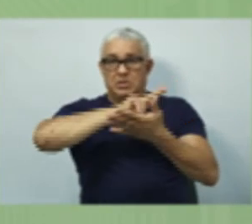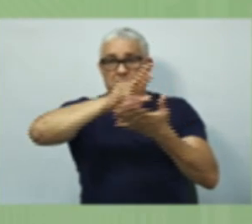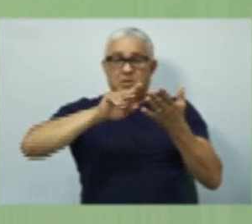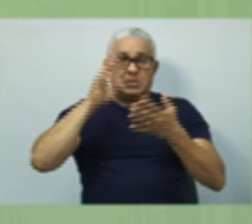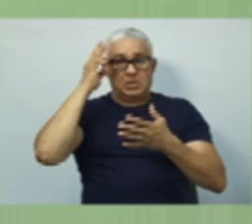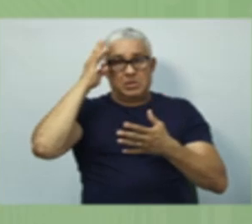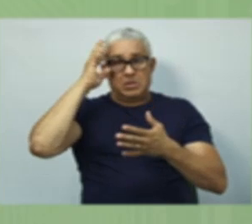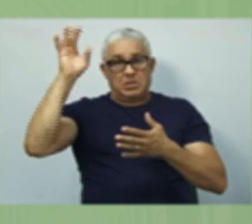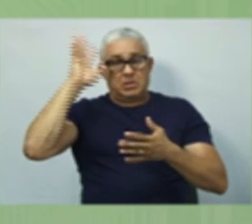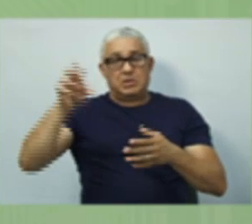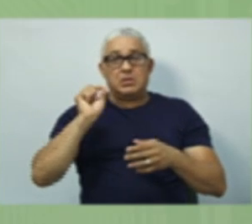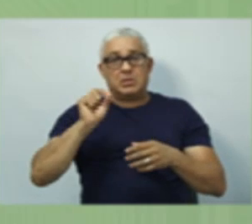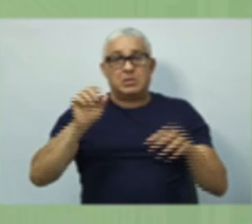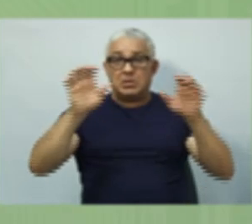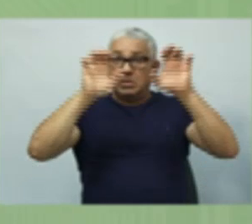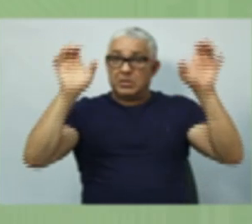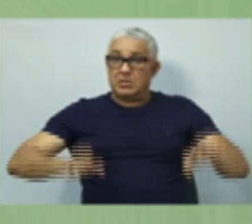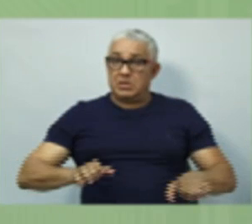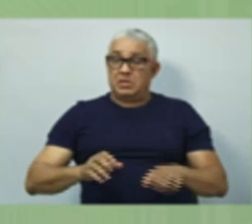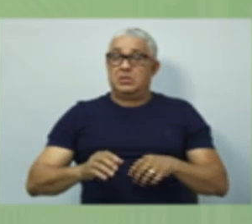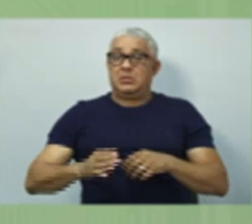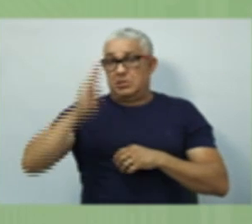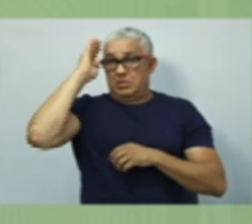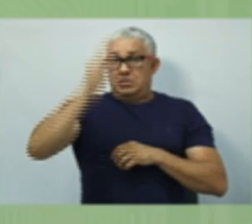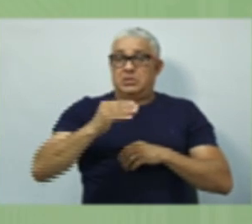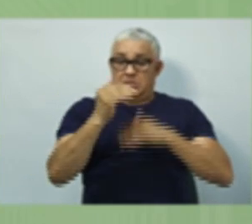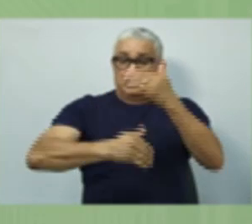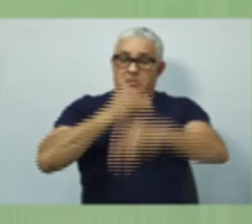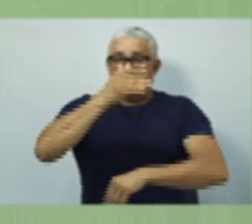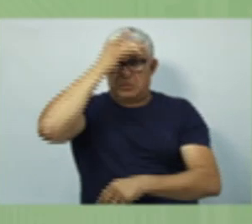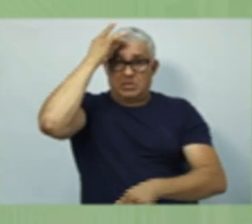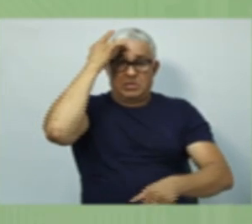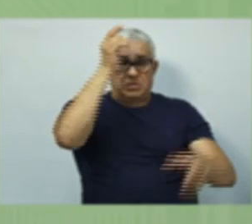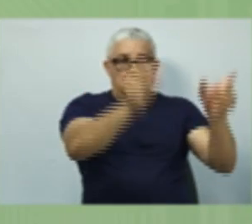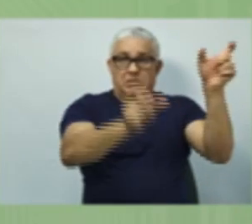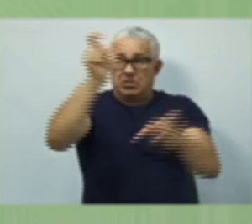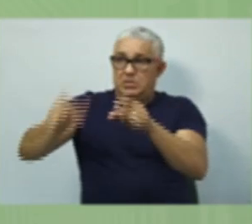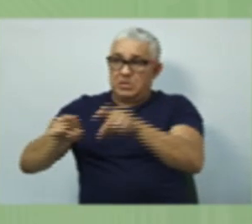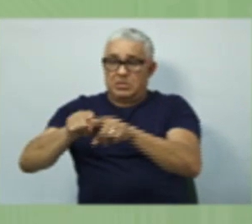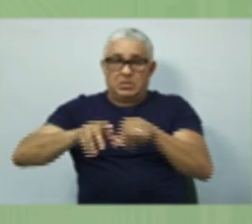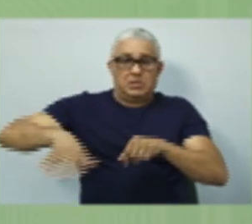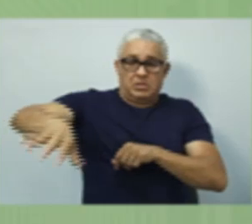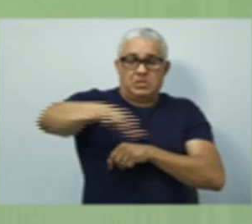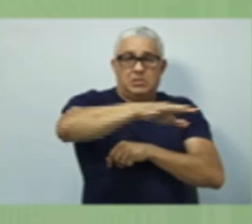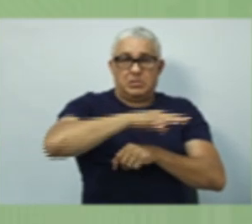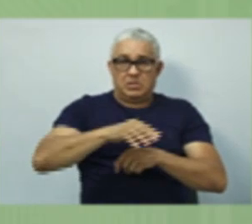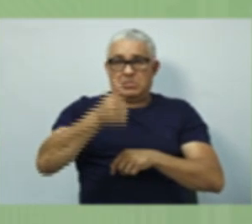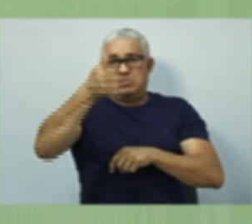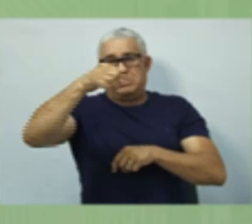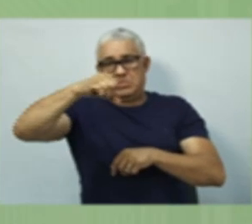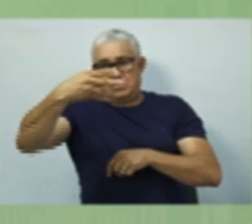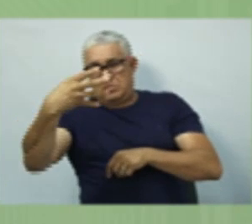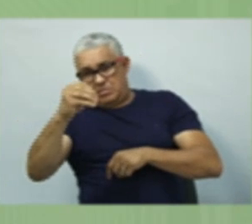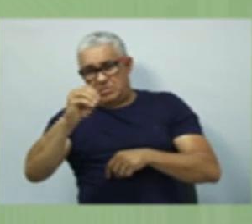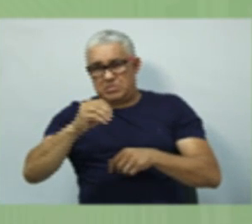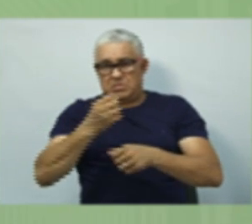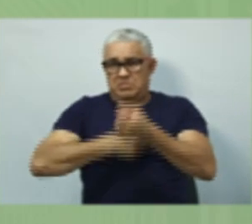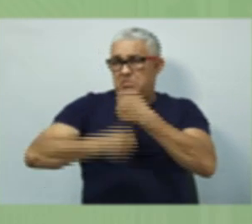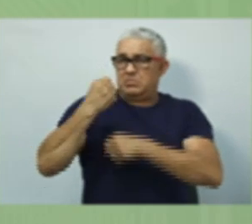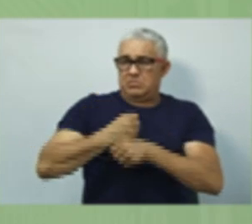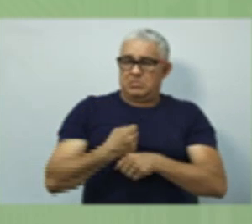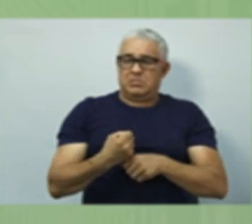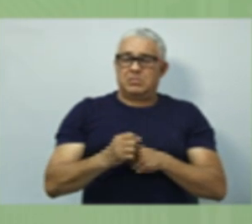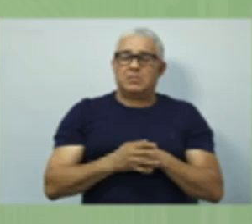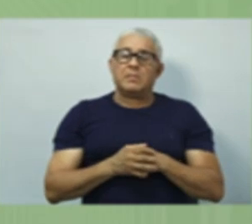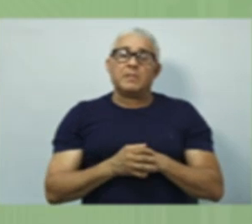na estrutura, principalmente nos processos, nas pessoas e no meio e no ambiente. É a década de 40 aí